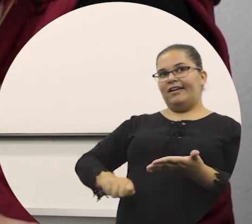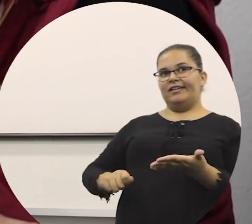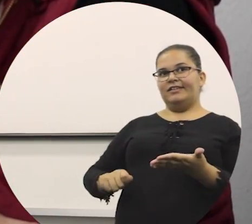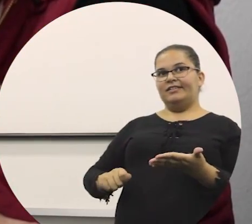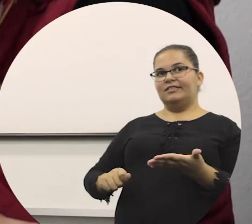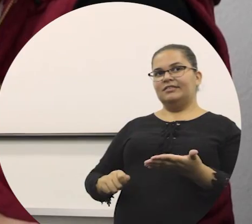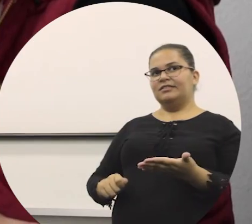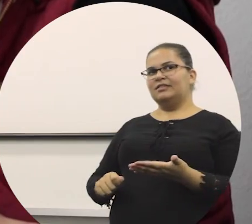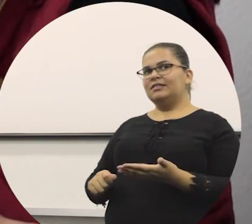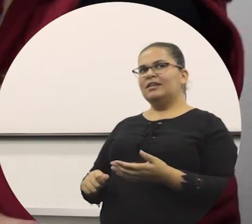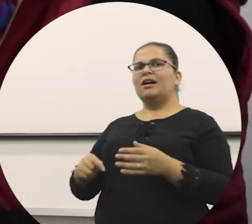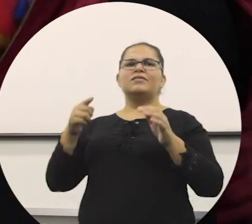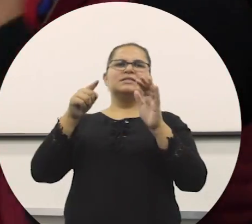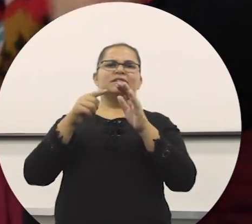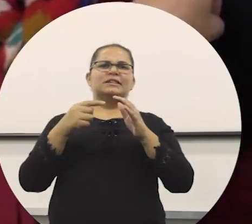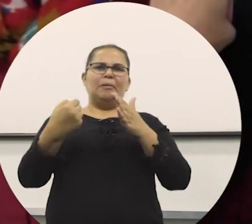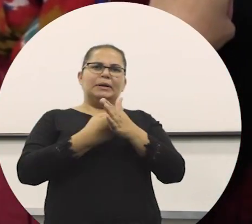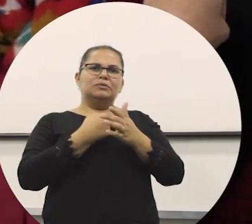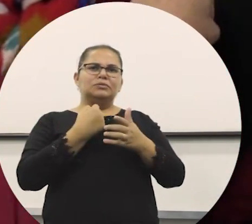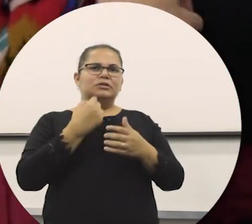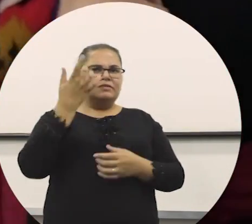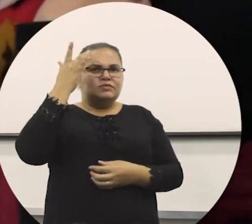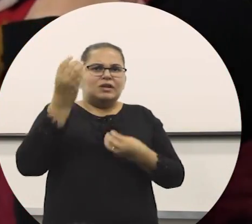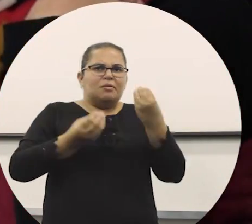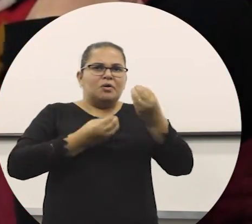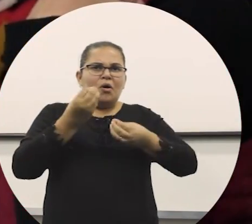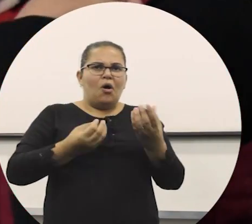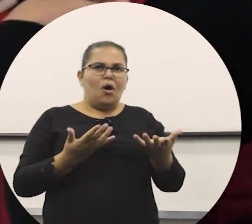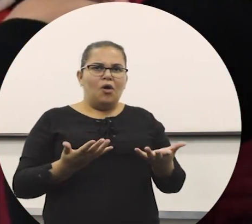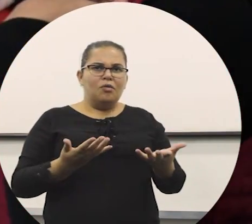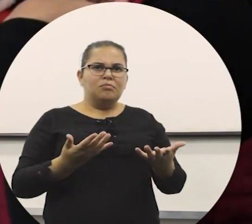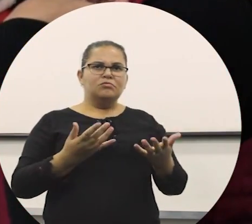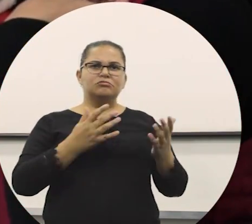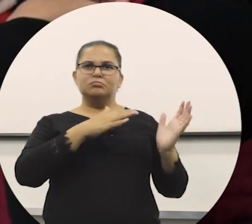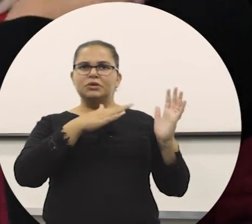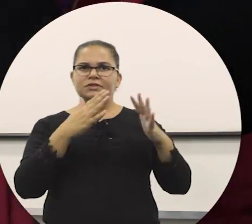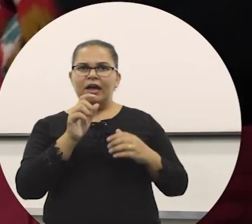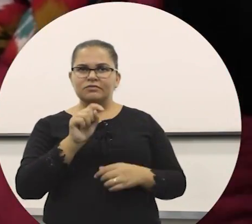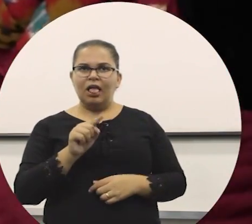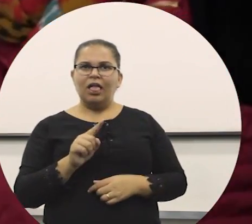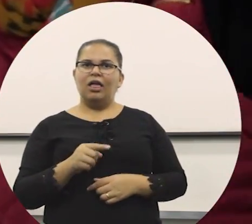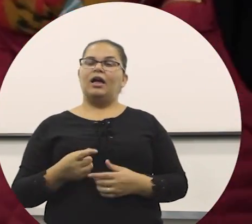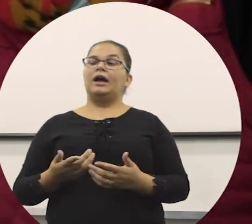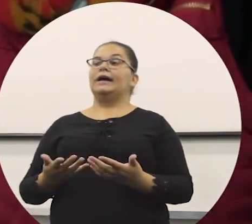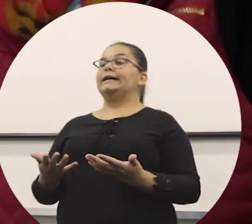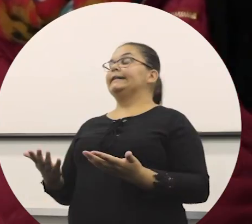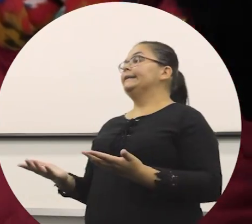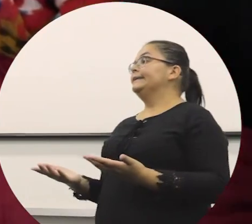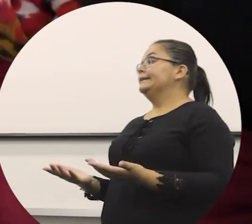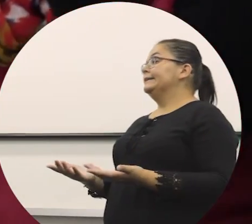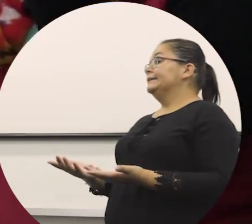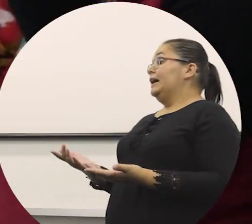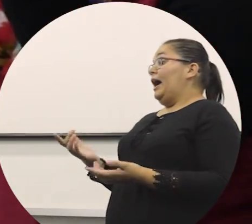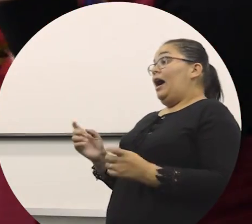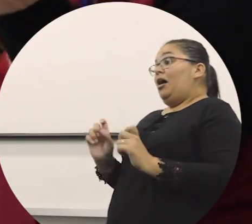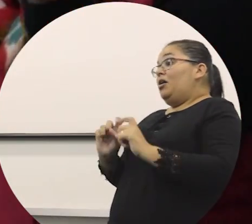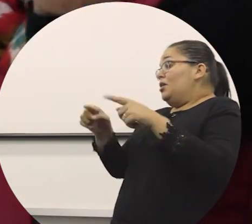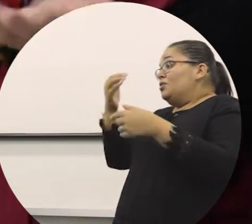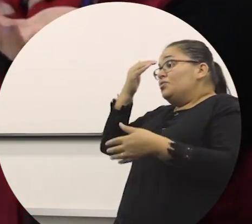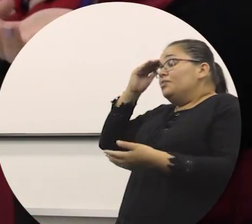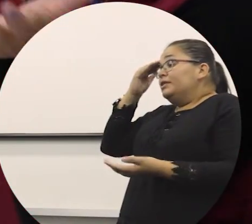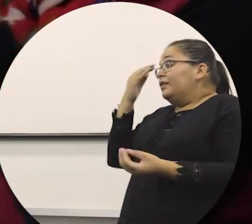dizendo que você não sabe por que isso acontece? Não, a gente fica sempre com essa incógnita. Alguém tem uma sugestão de por que isso